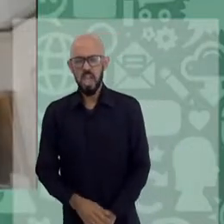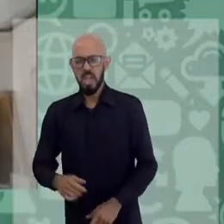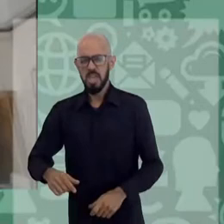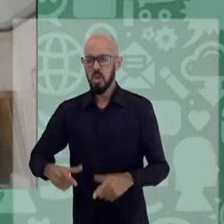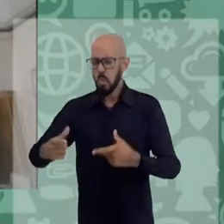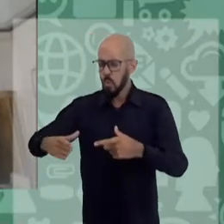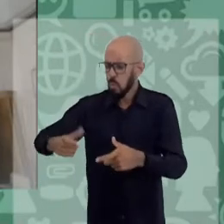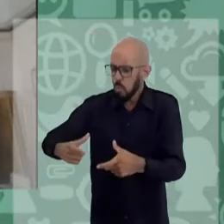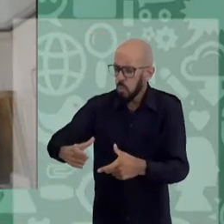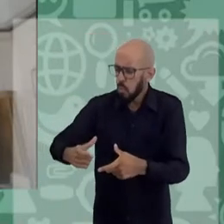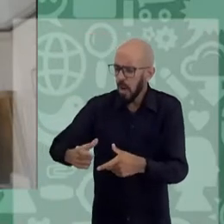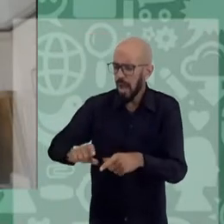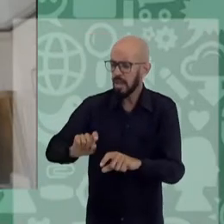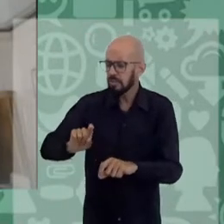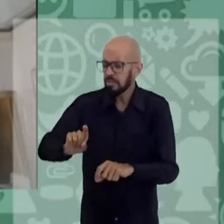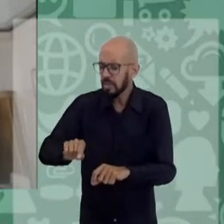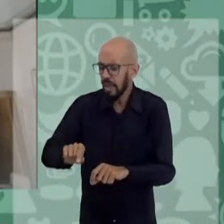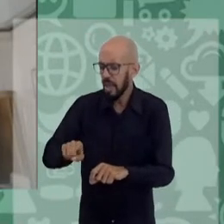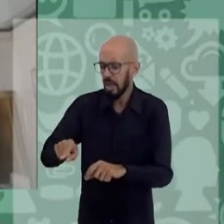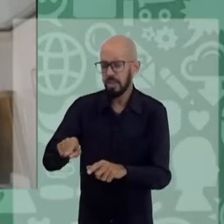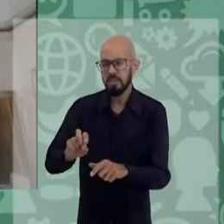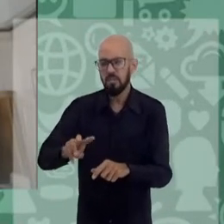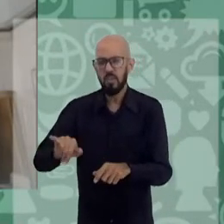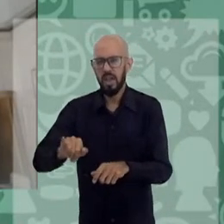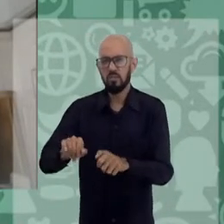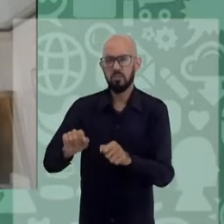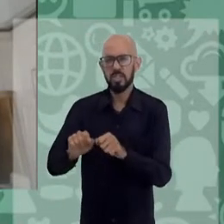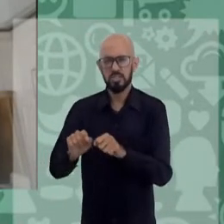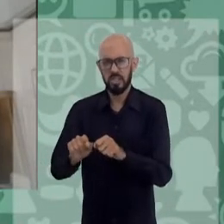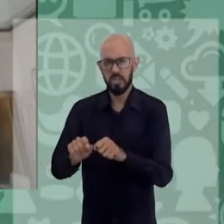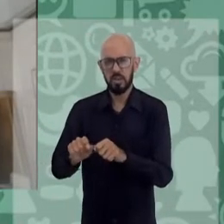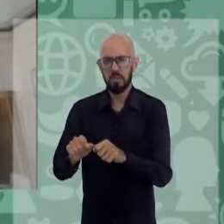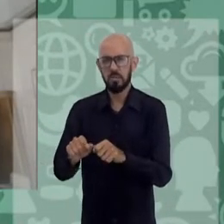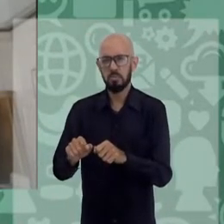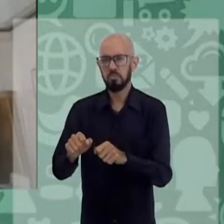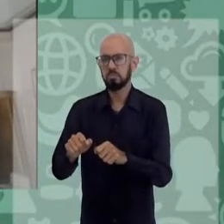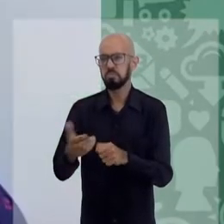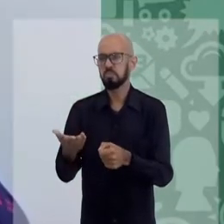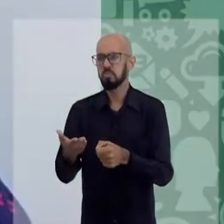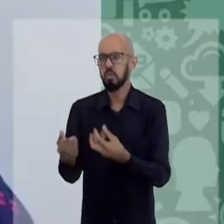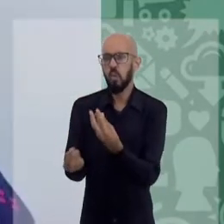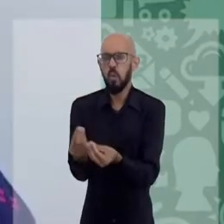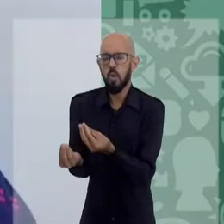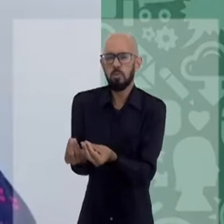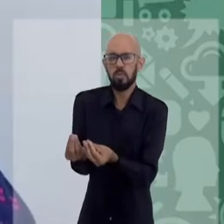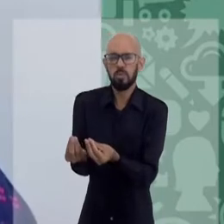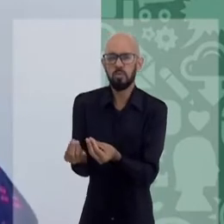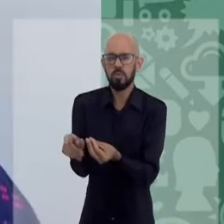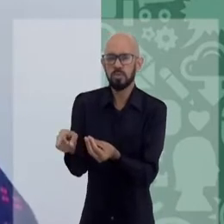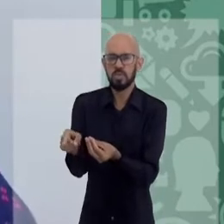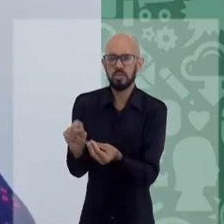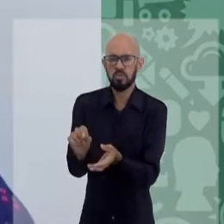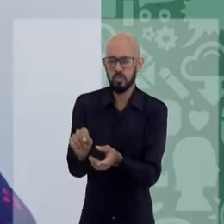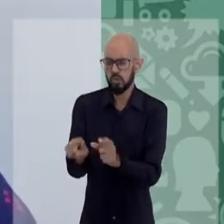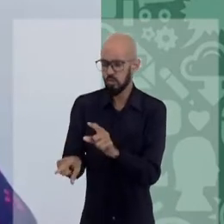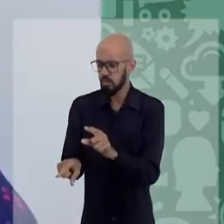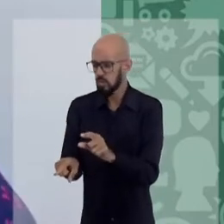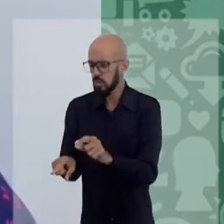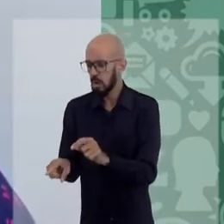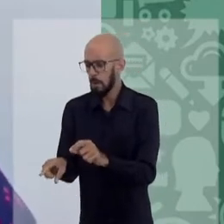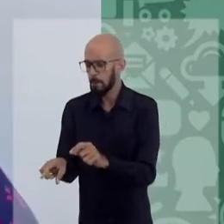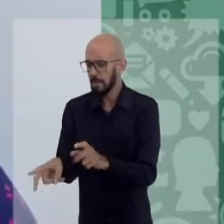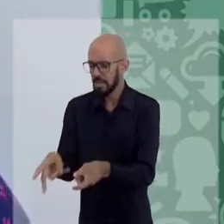E onde são esses espaços, Márcio, de acordo com a pesquisa, né? Quais os lugares que foram